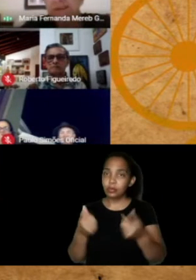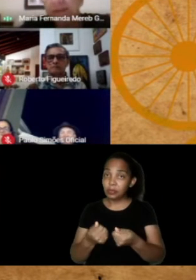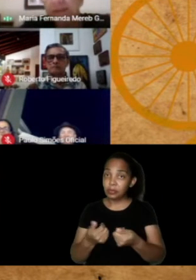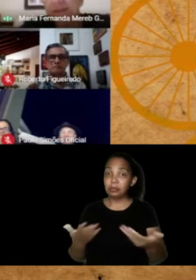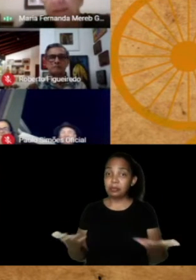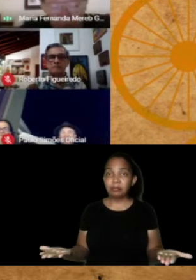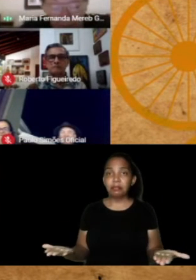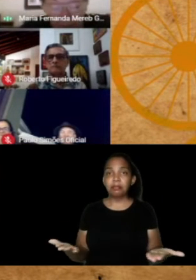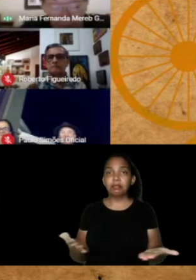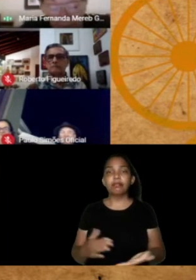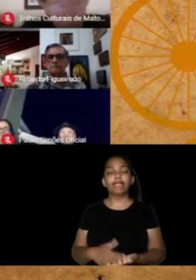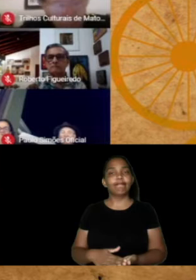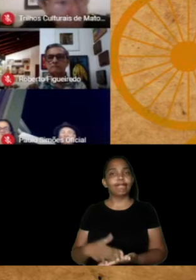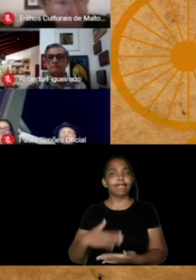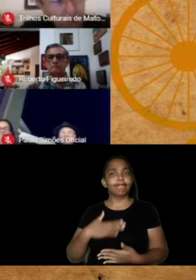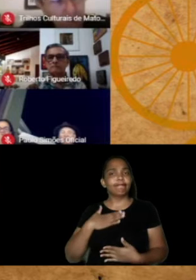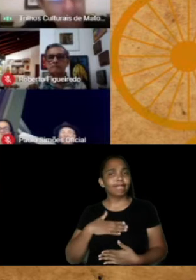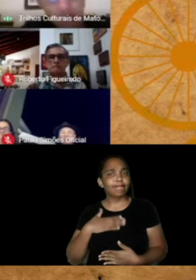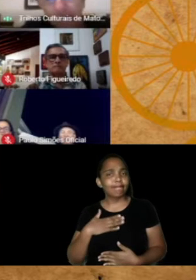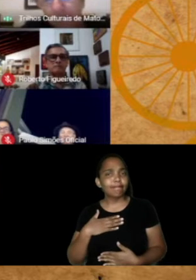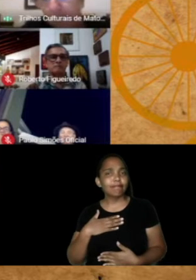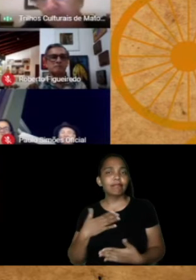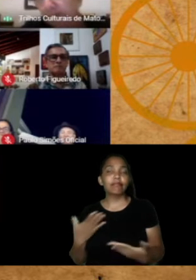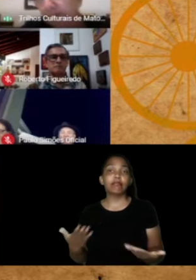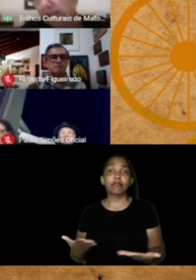Eu gostaria de